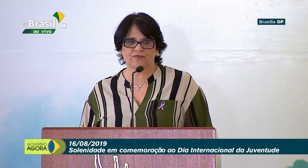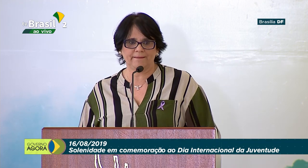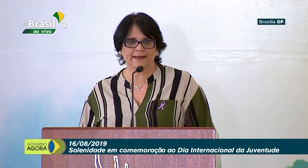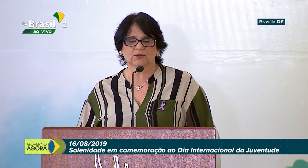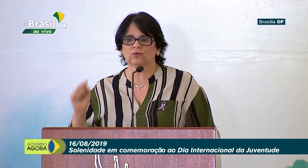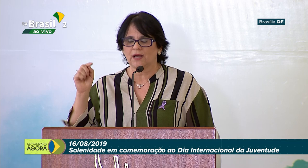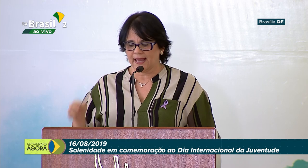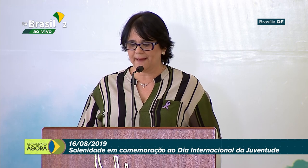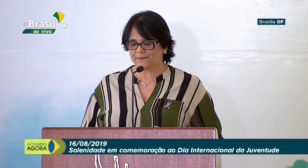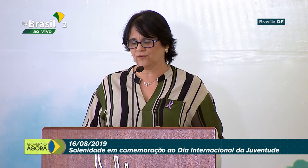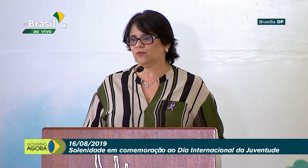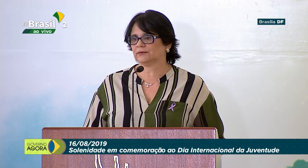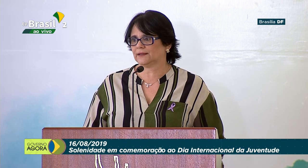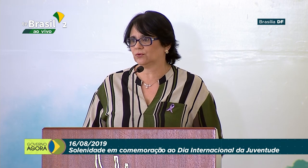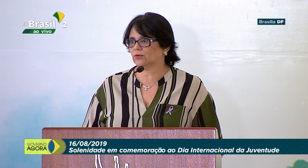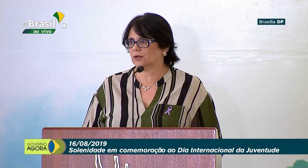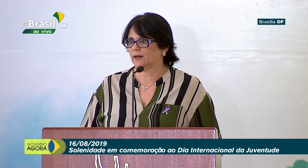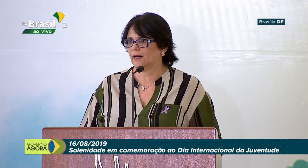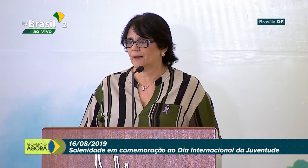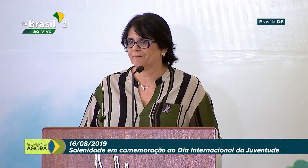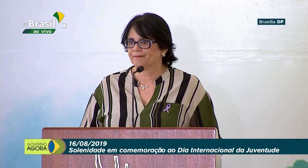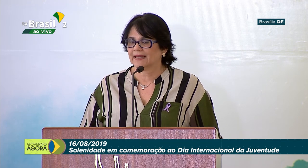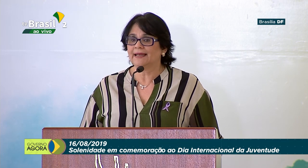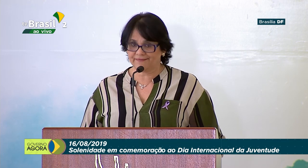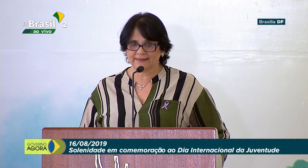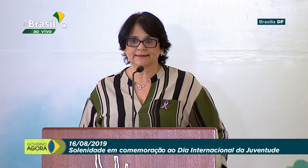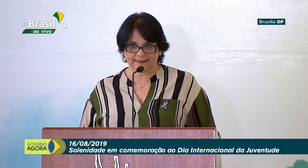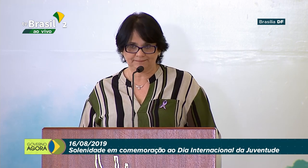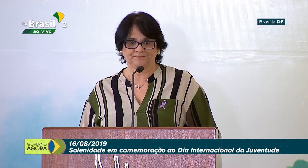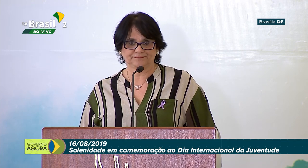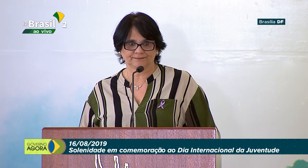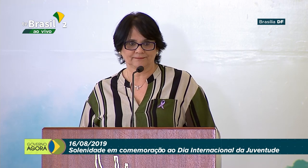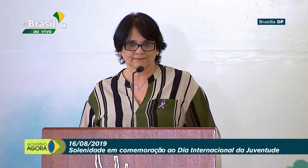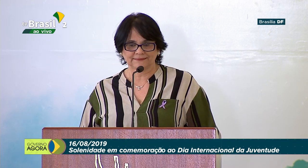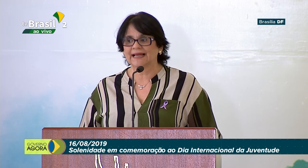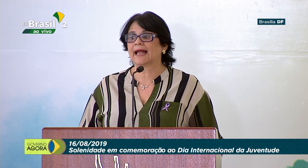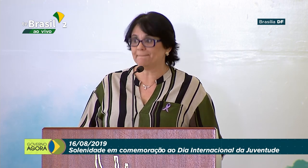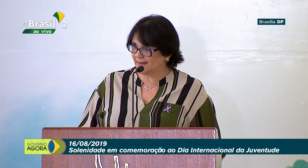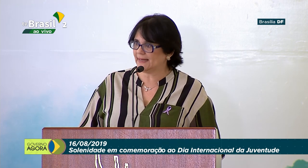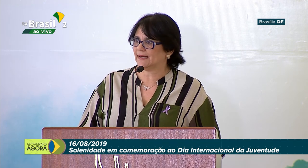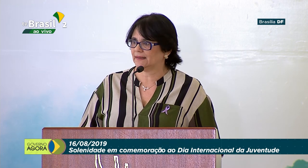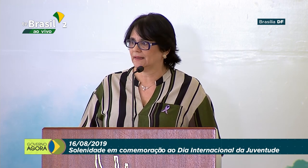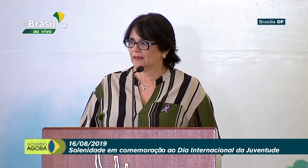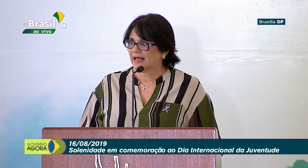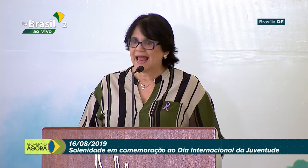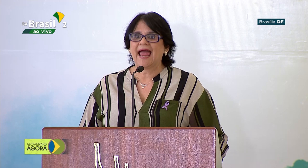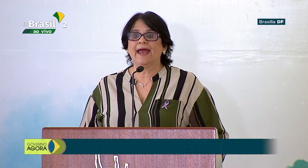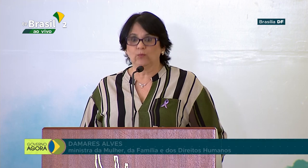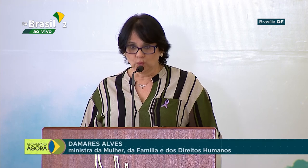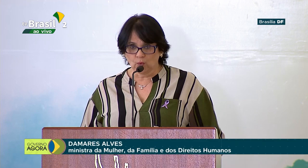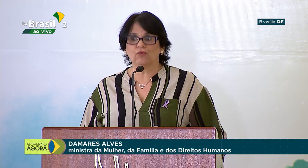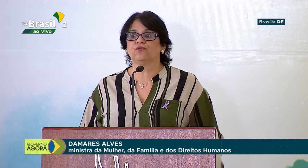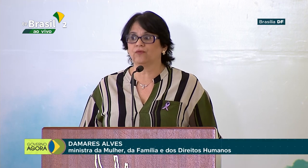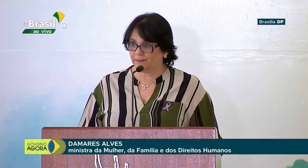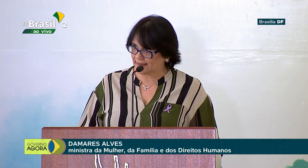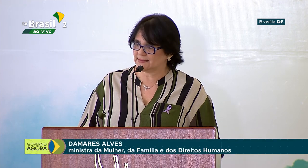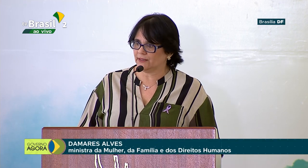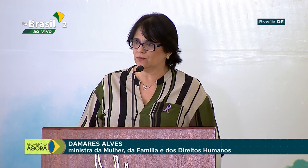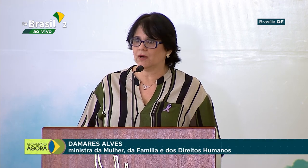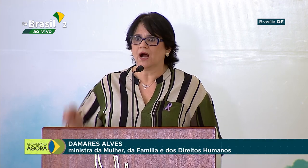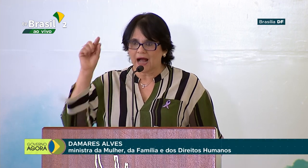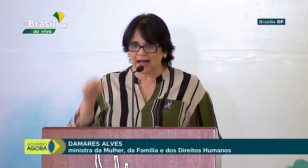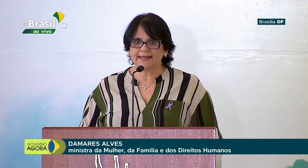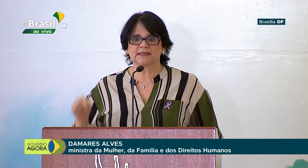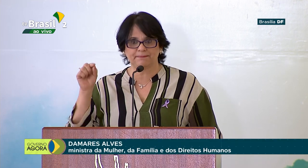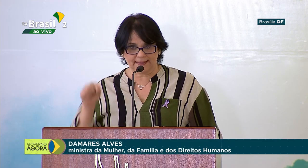profundo sofrimento, em profunda dor. Levanta, caminha. É um novo